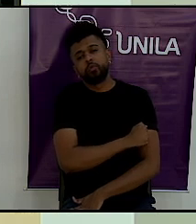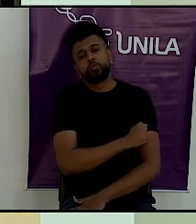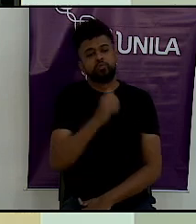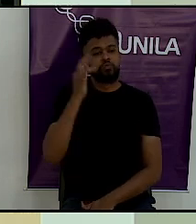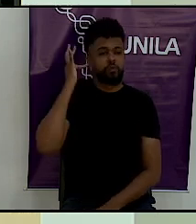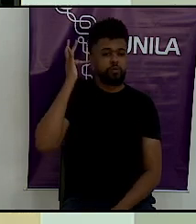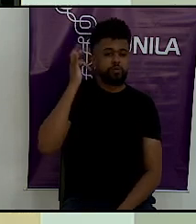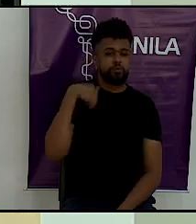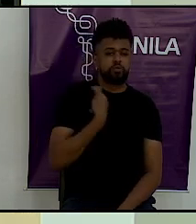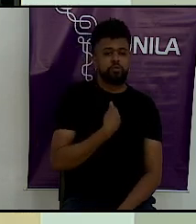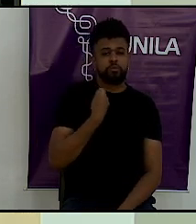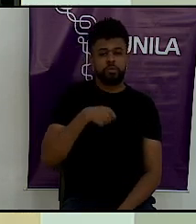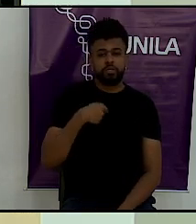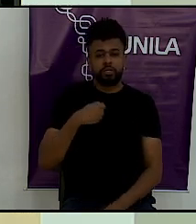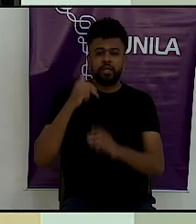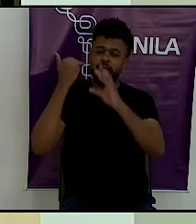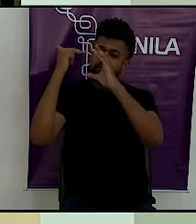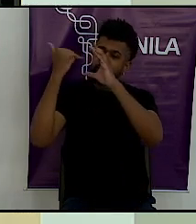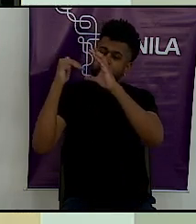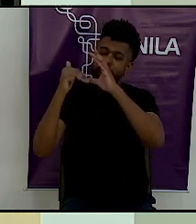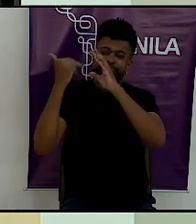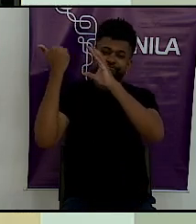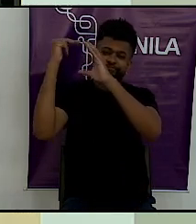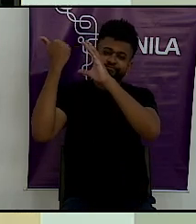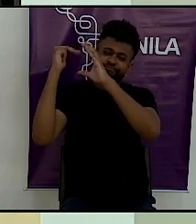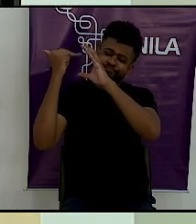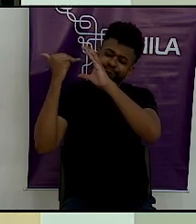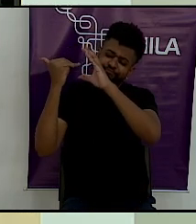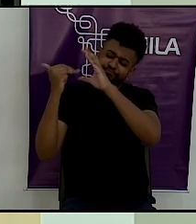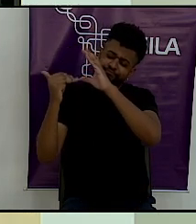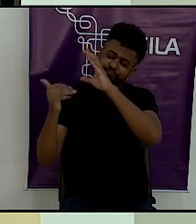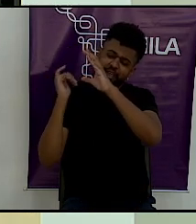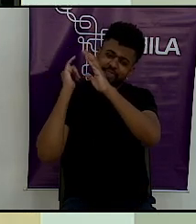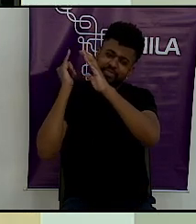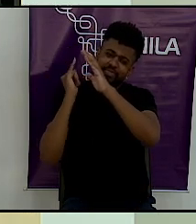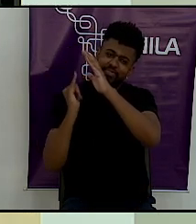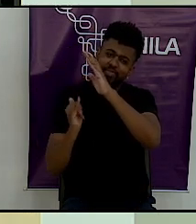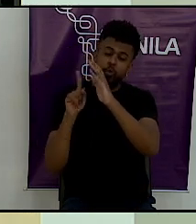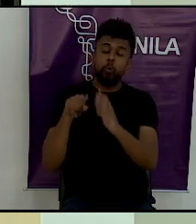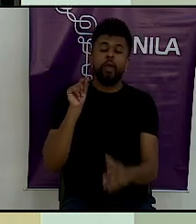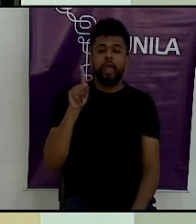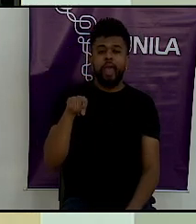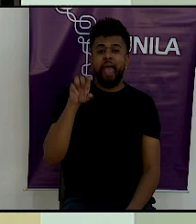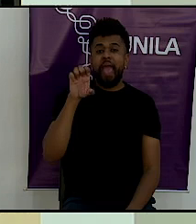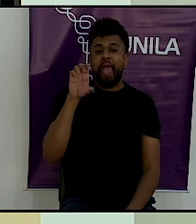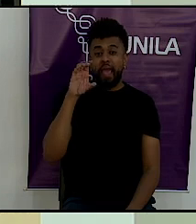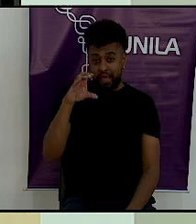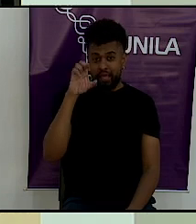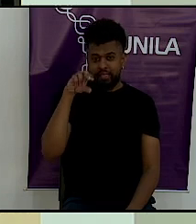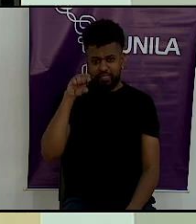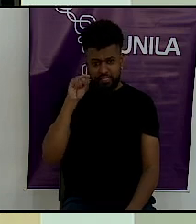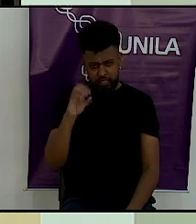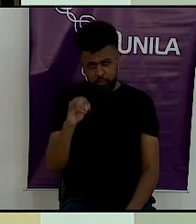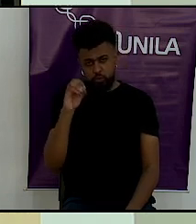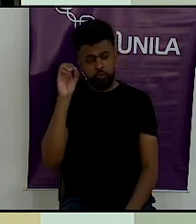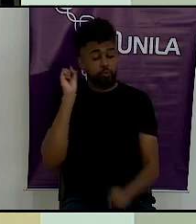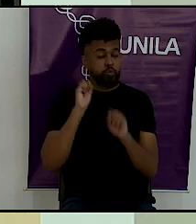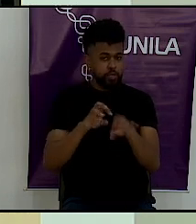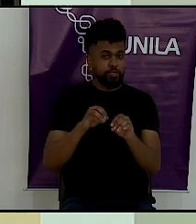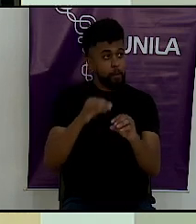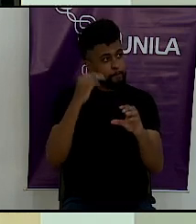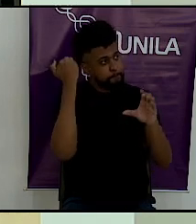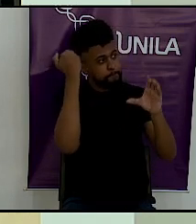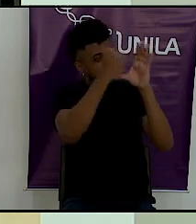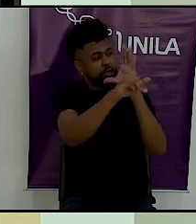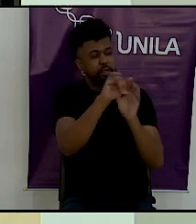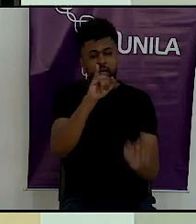a gente tem que enviar todos esses dados aí, isso a gente faz através do Censo da Educação Superior, que as universidades mandam todo ano para o INEP, né?